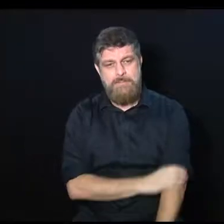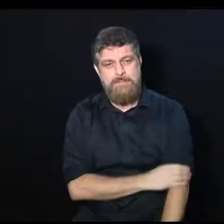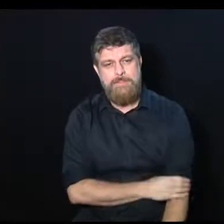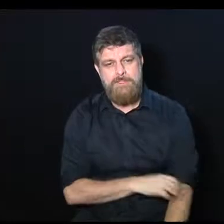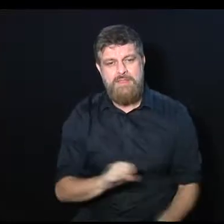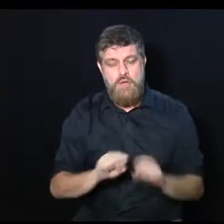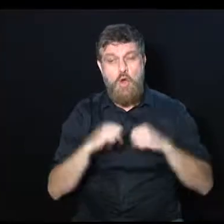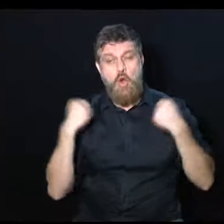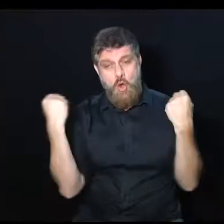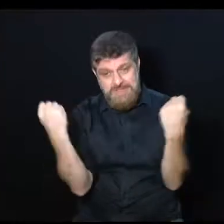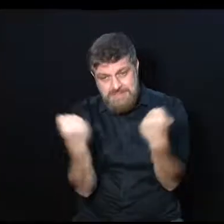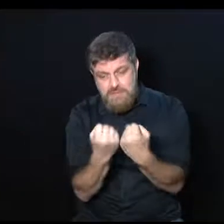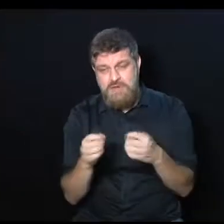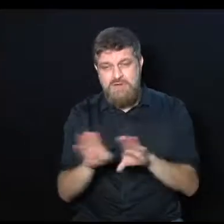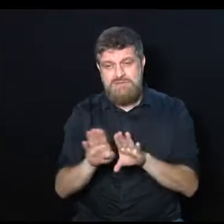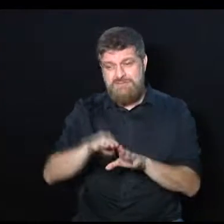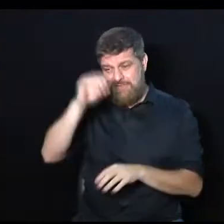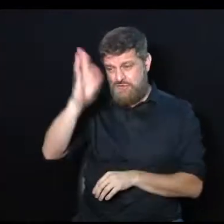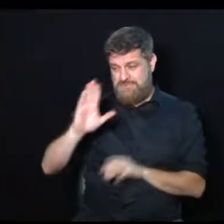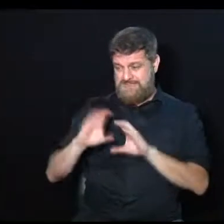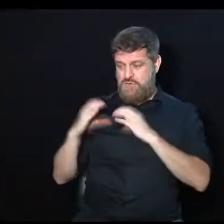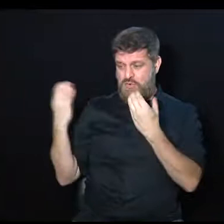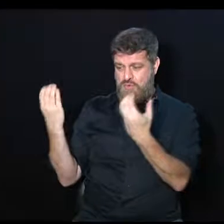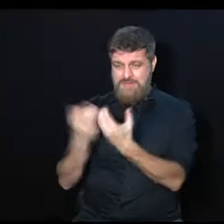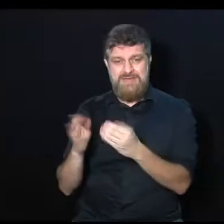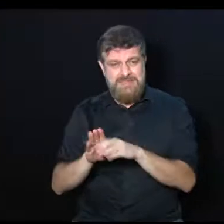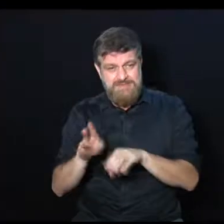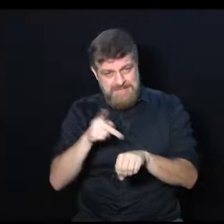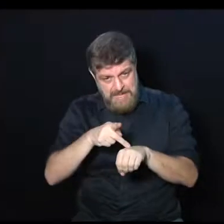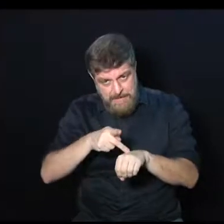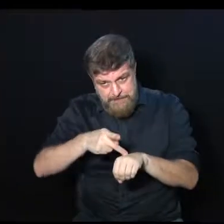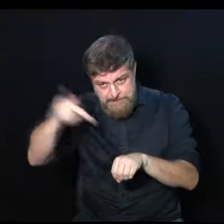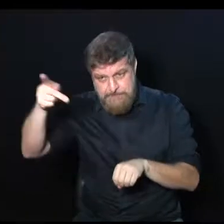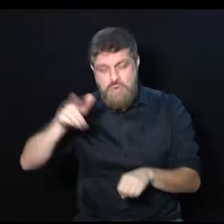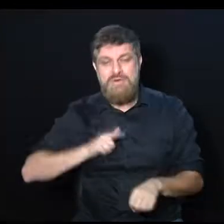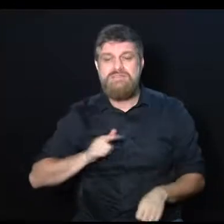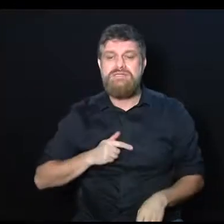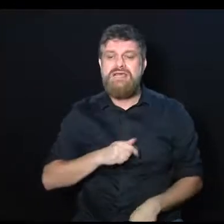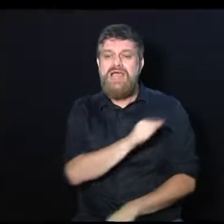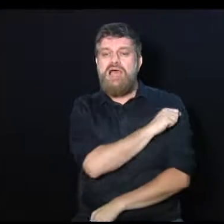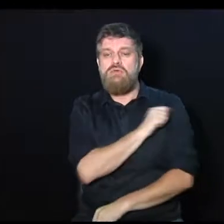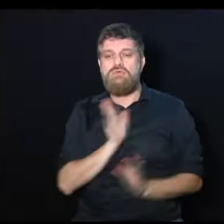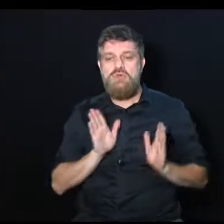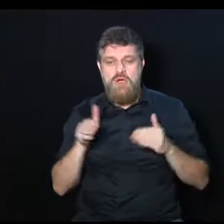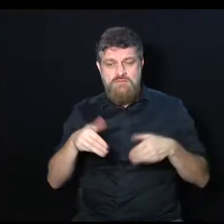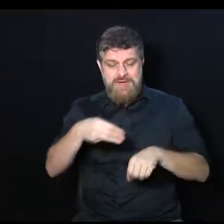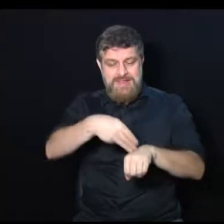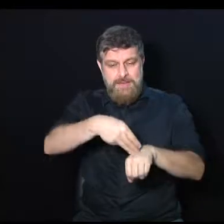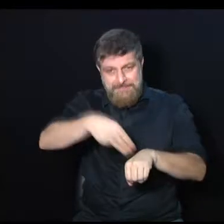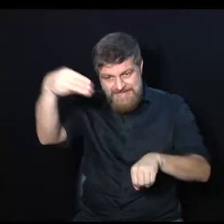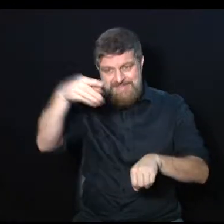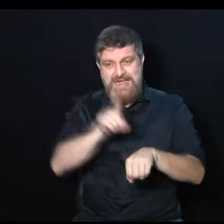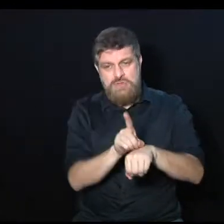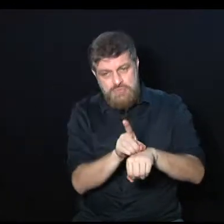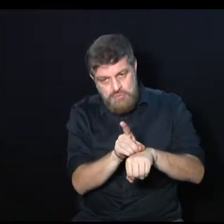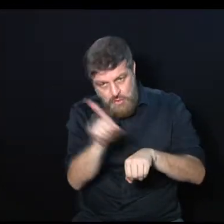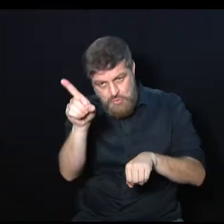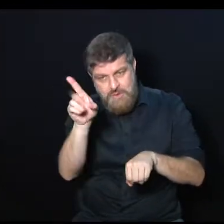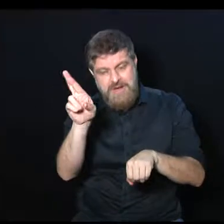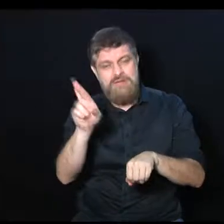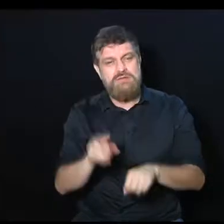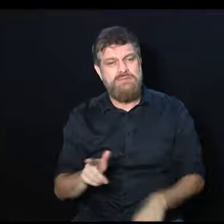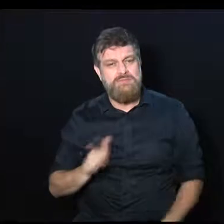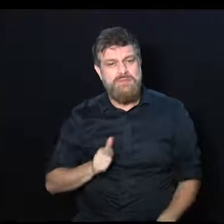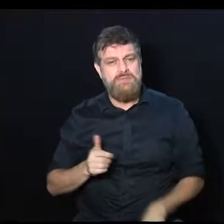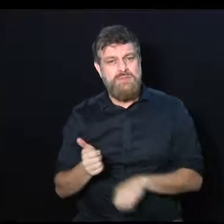Simpósios e congressos nacionais brasileiros, e além do que pós-graduação, a gente tem alunos de mestrado e doutorado ligados ao tema de nosso trabalho.